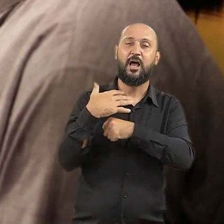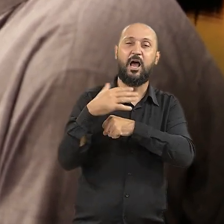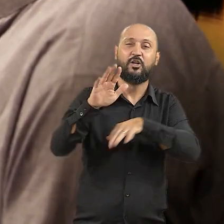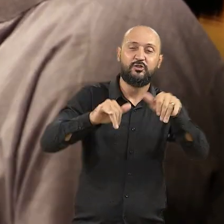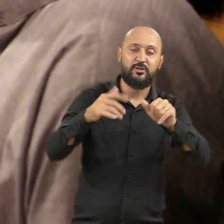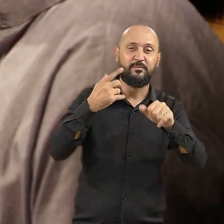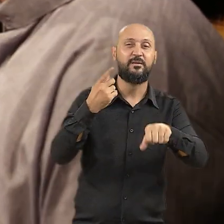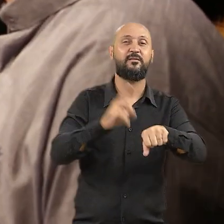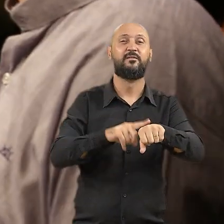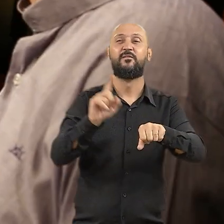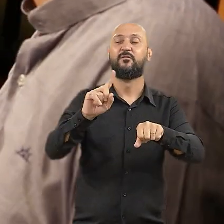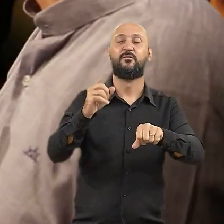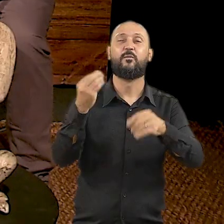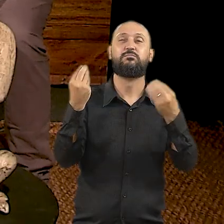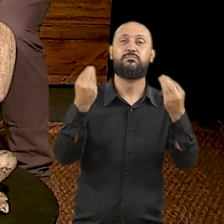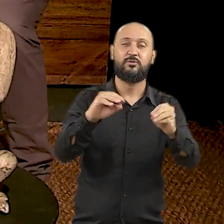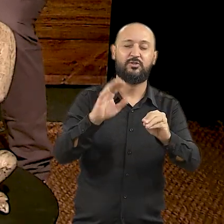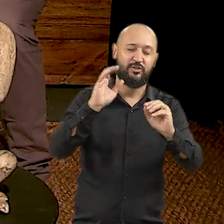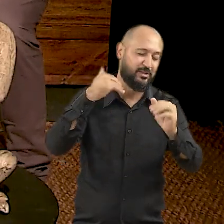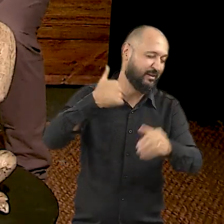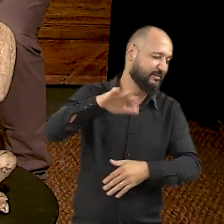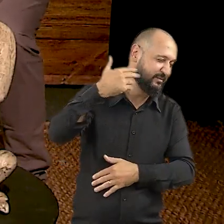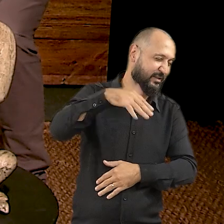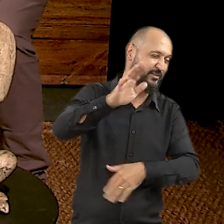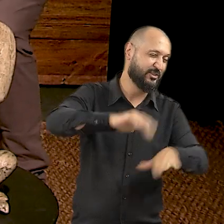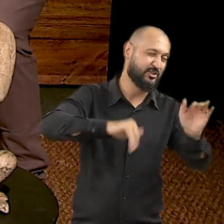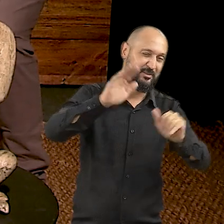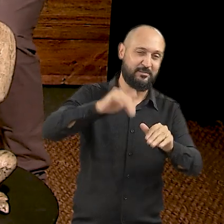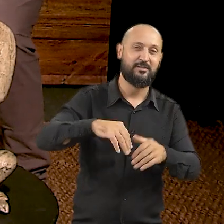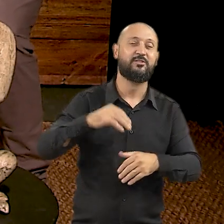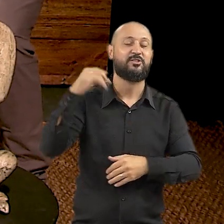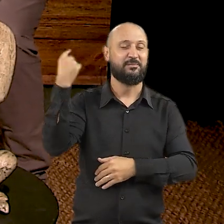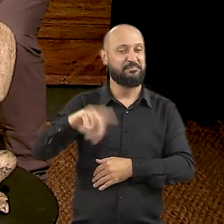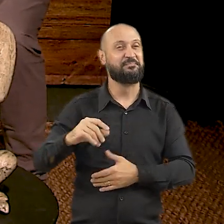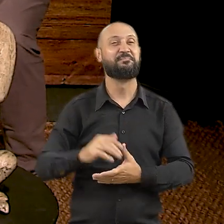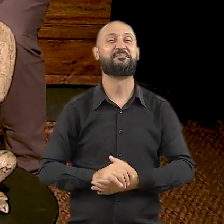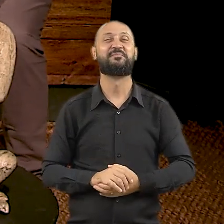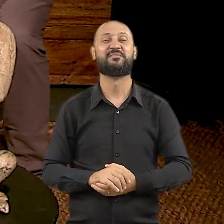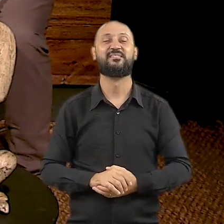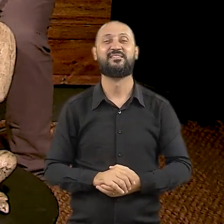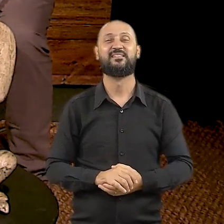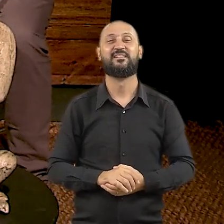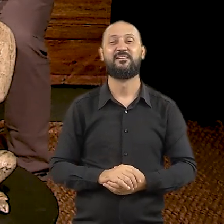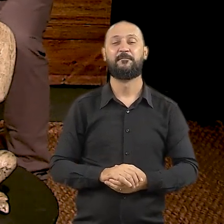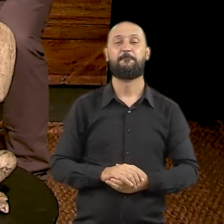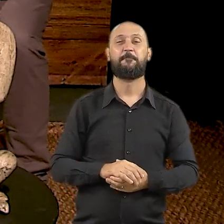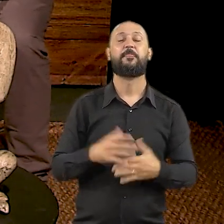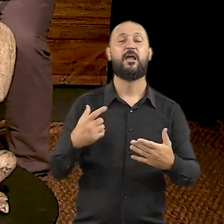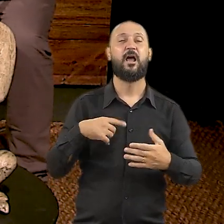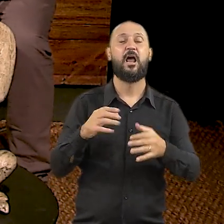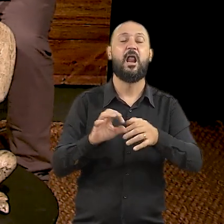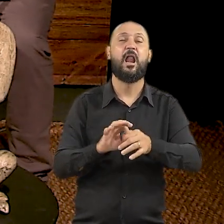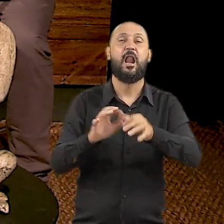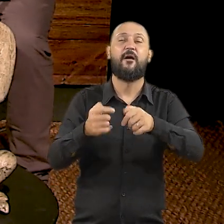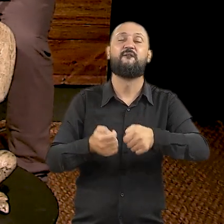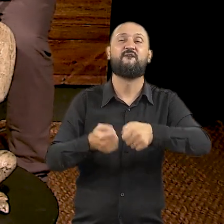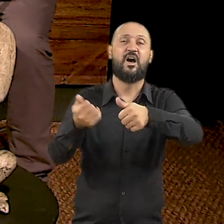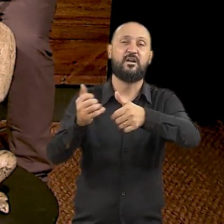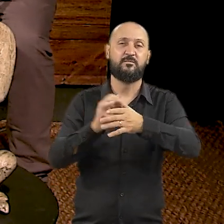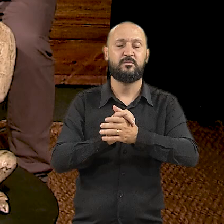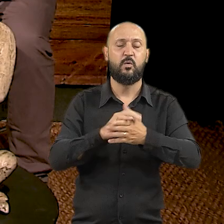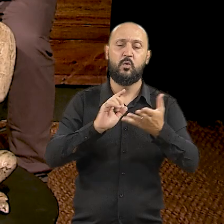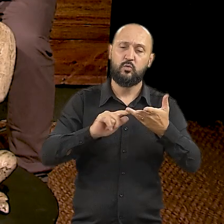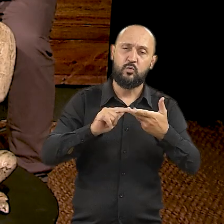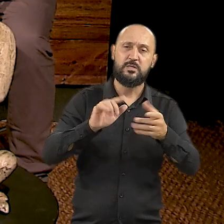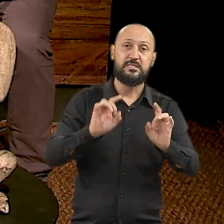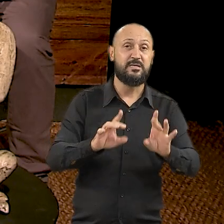assistindo a chamada no ar. Eu falei, tá bom, não vou pôr não, mas já estava no ar a chamada, tocando, pau. E aí nisso oferecemos para a rede